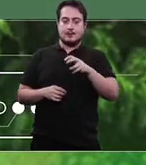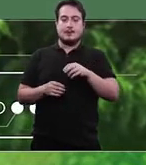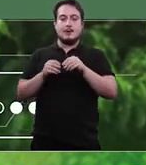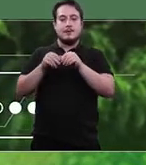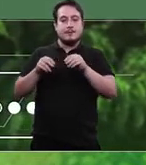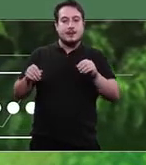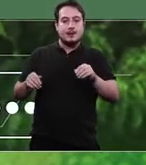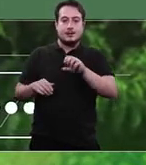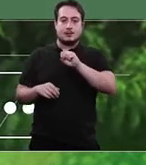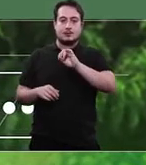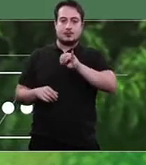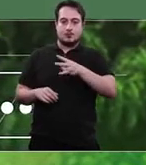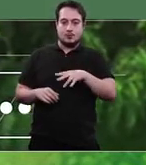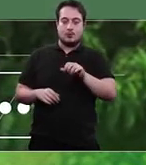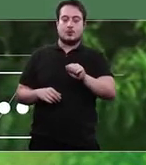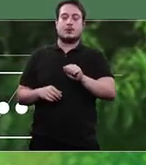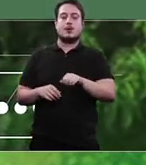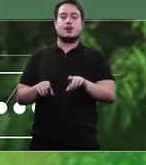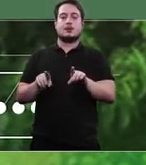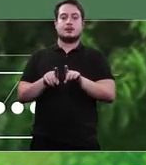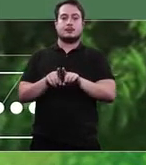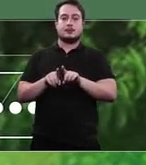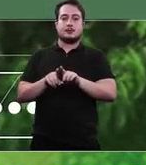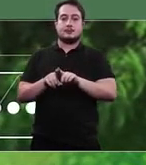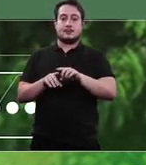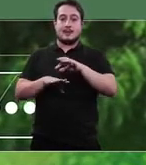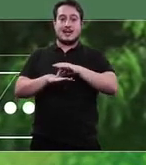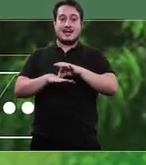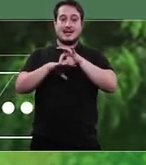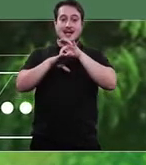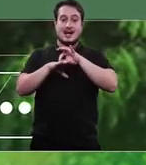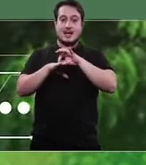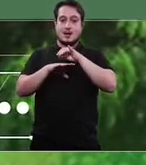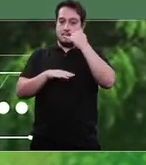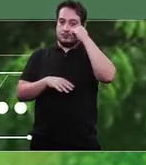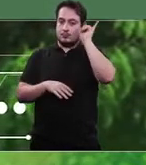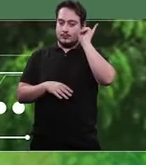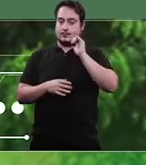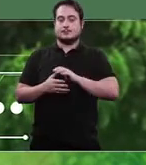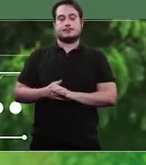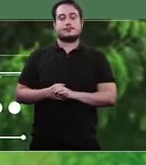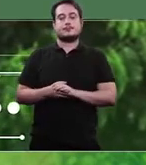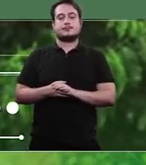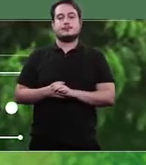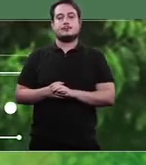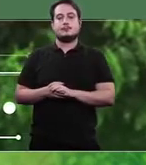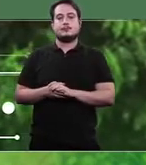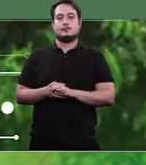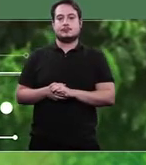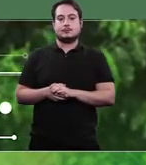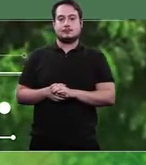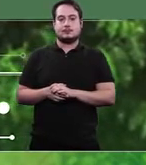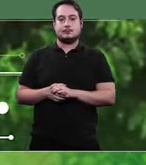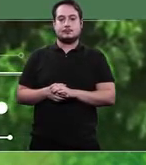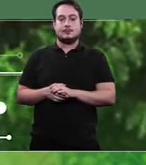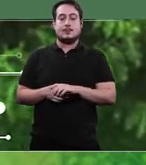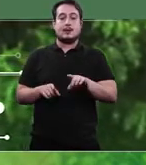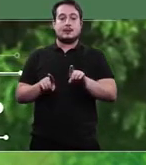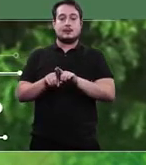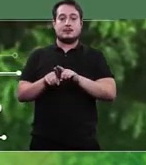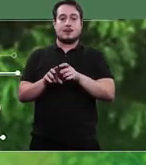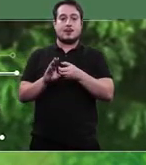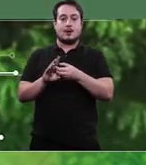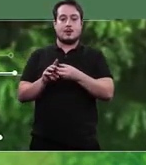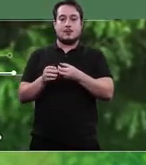soja, 2,1 bilhões de dólares, a carne bovina in natura, com 1,8 bilhões de dólares, e o algodão